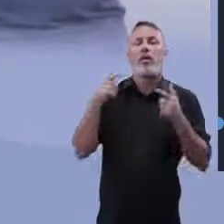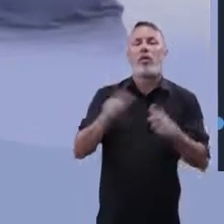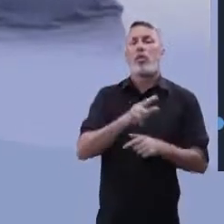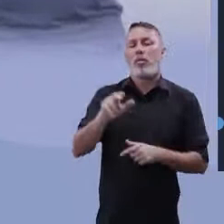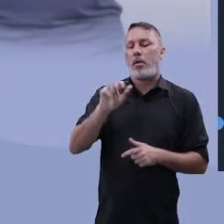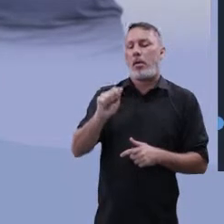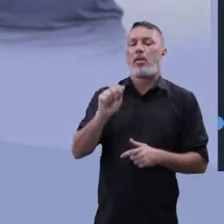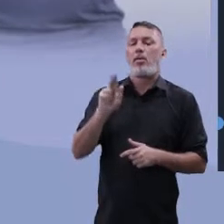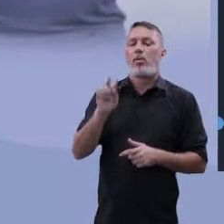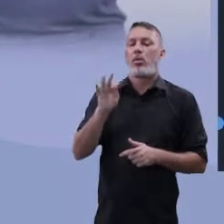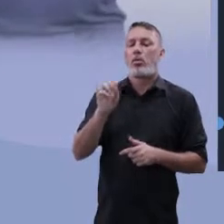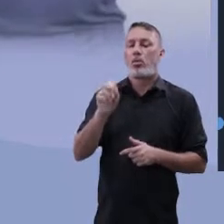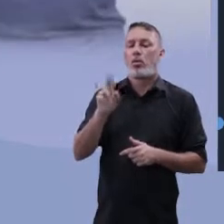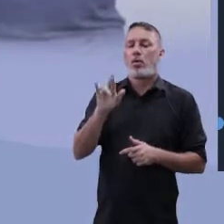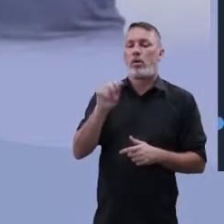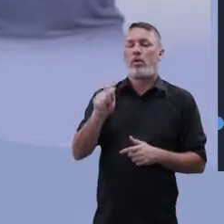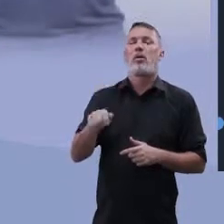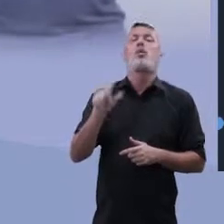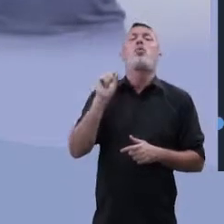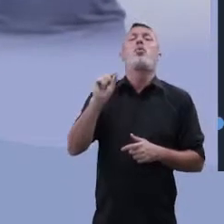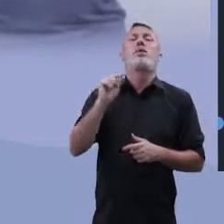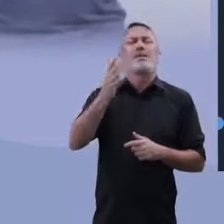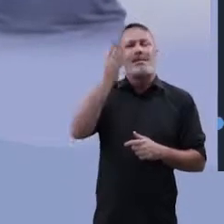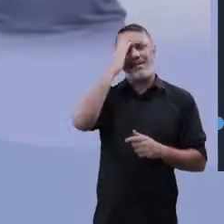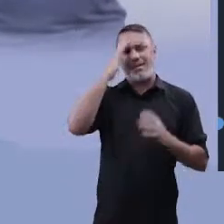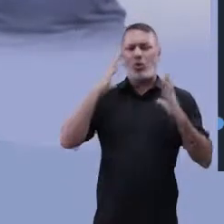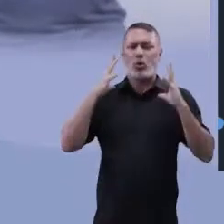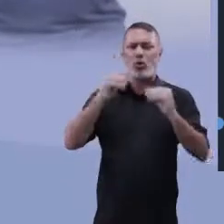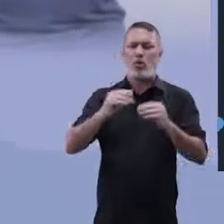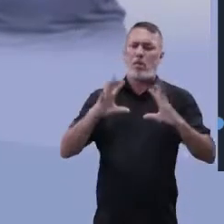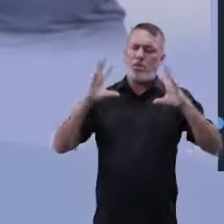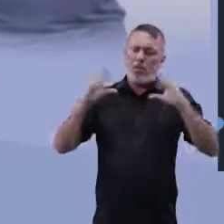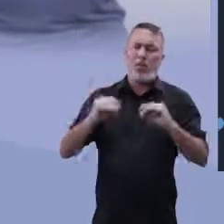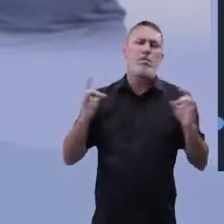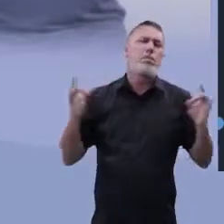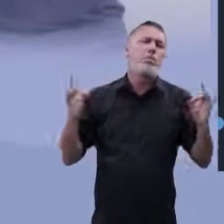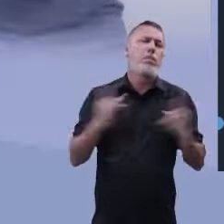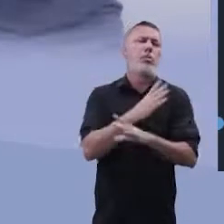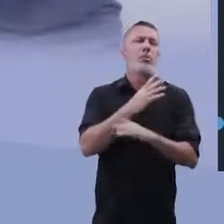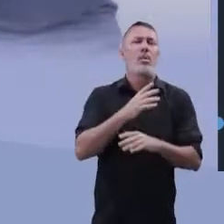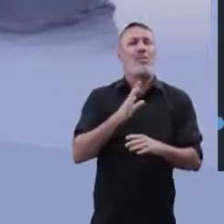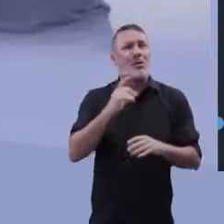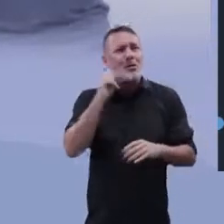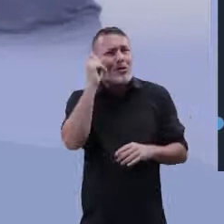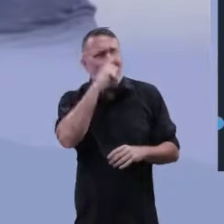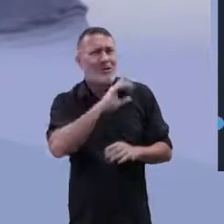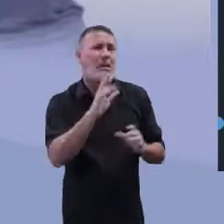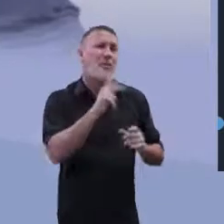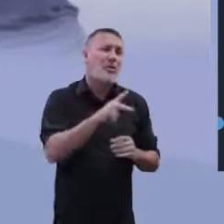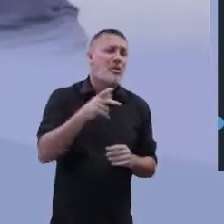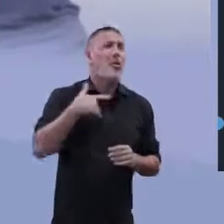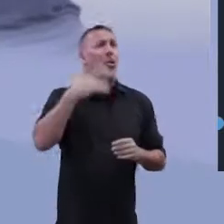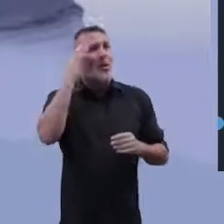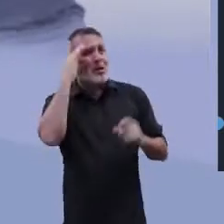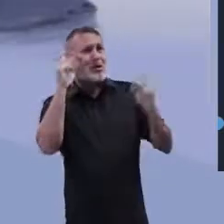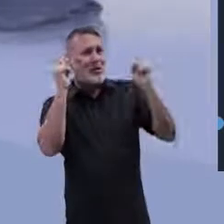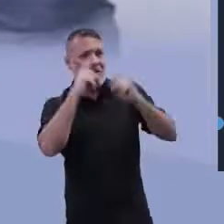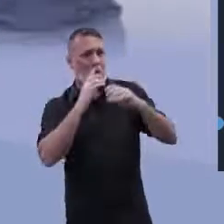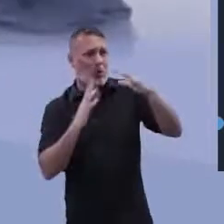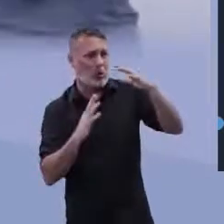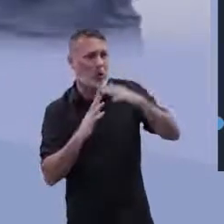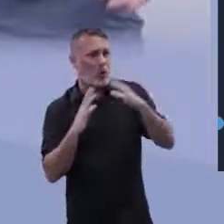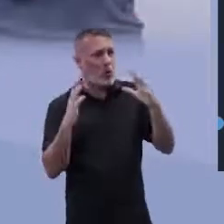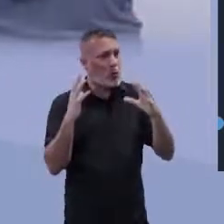autoria, domínio pleno. Tudo isso não é algo assim difícil. Ah, professor, mas eu acho muito complexo